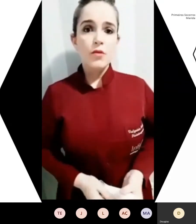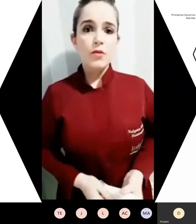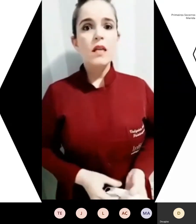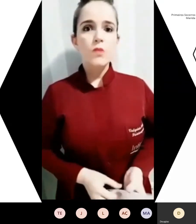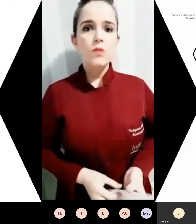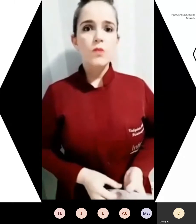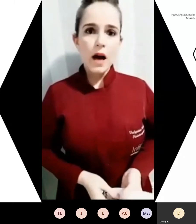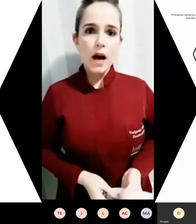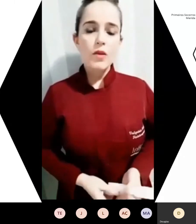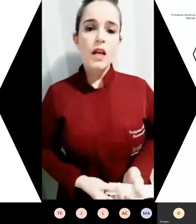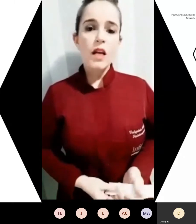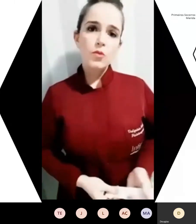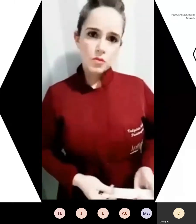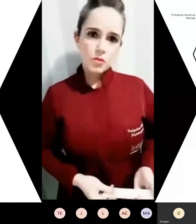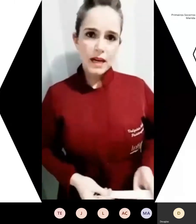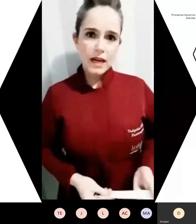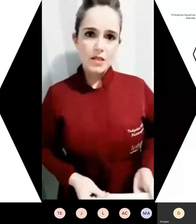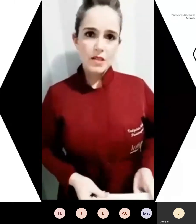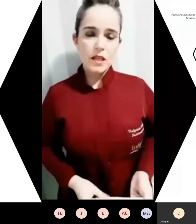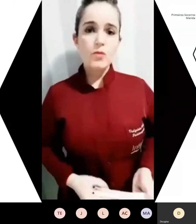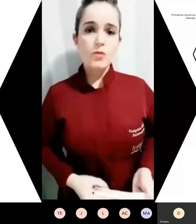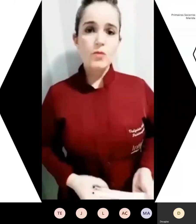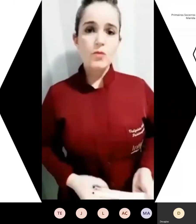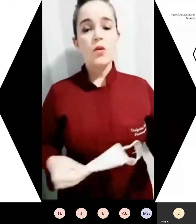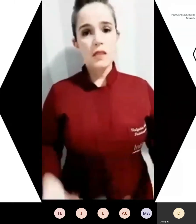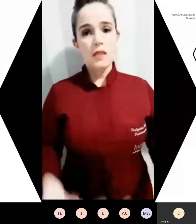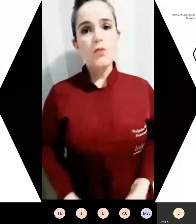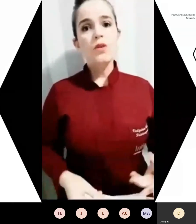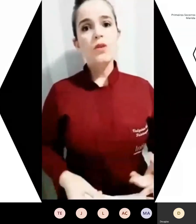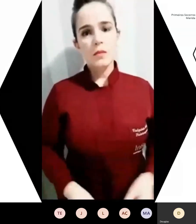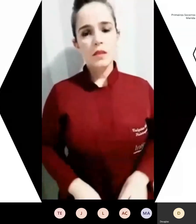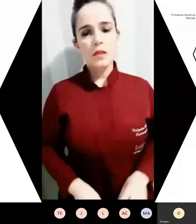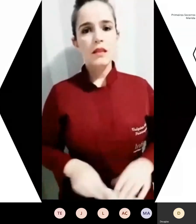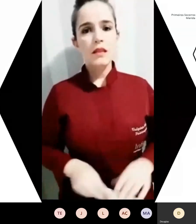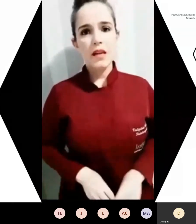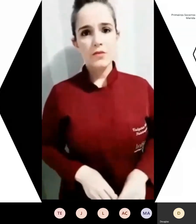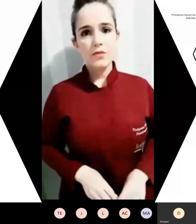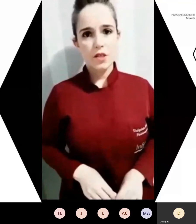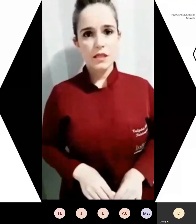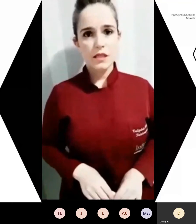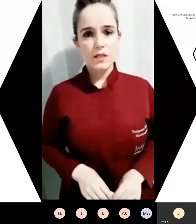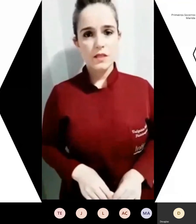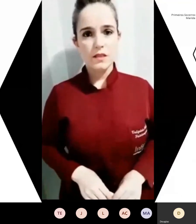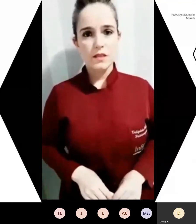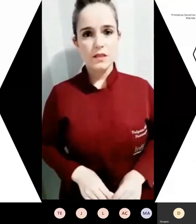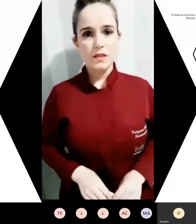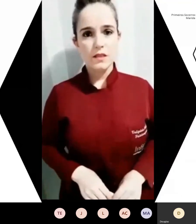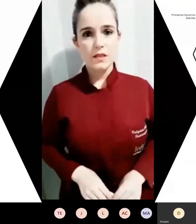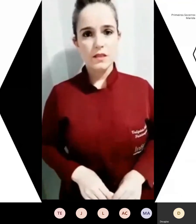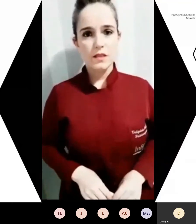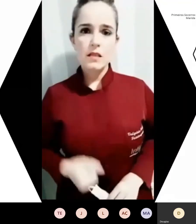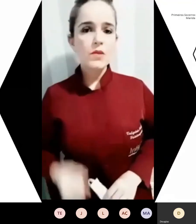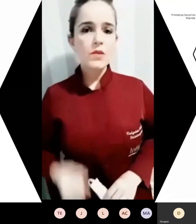nossa vida voltando ao normal e todos com a graça de Deus, com saúde, com responsabilidade, voltando às nossas